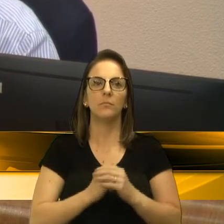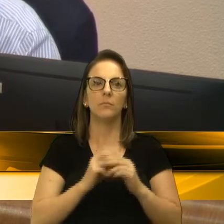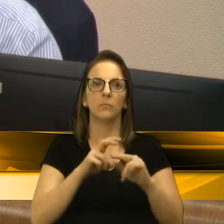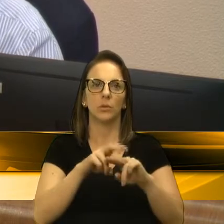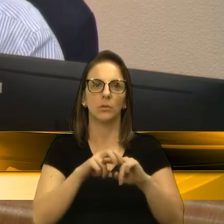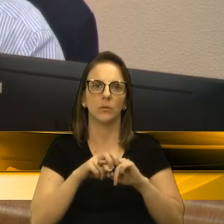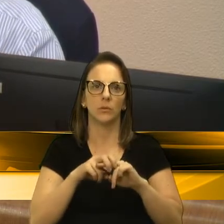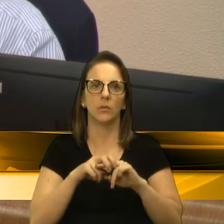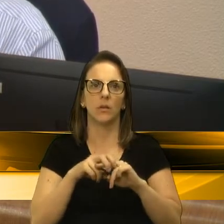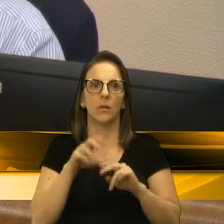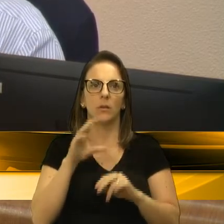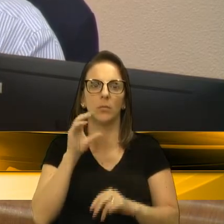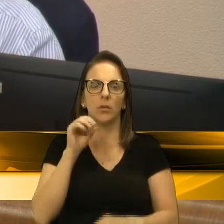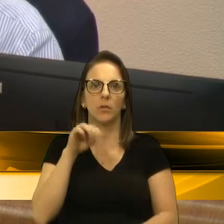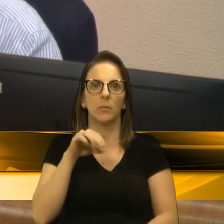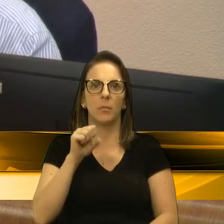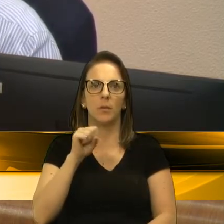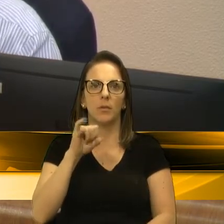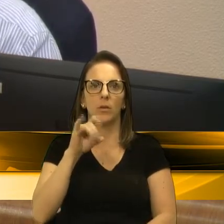finais,